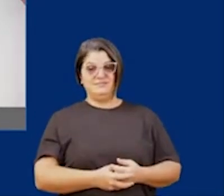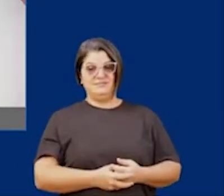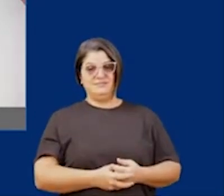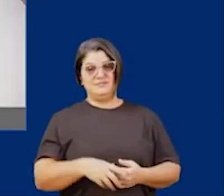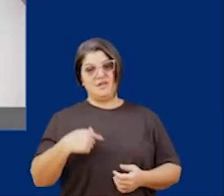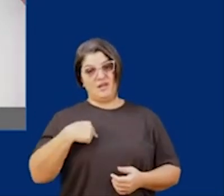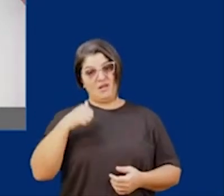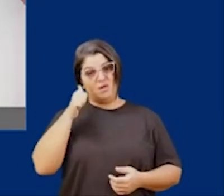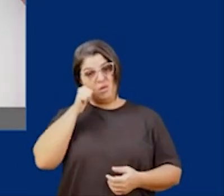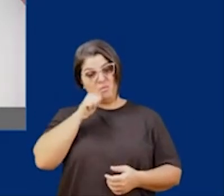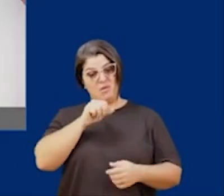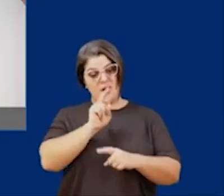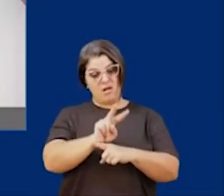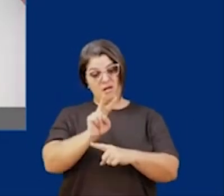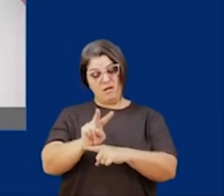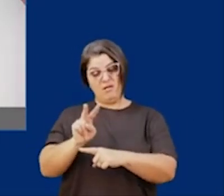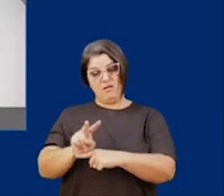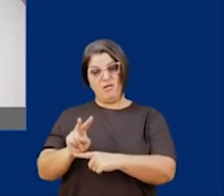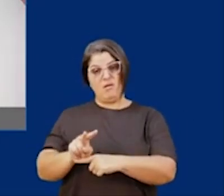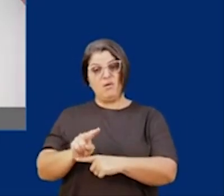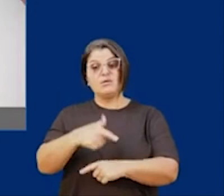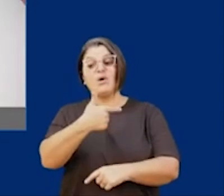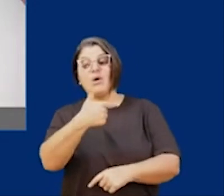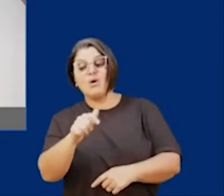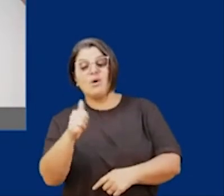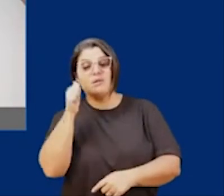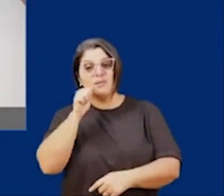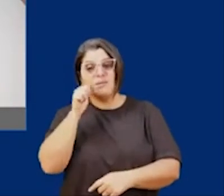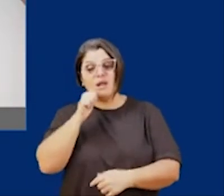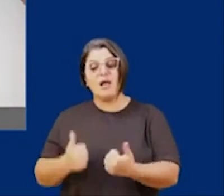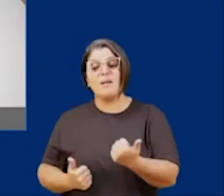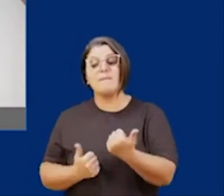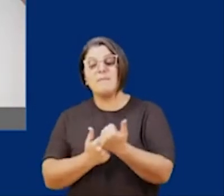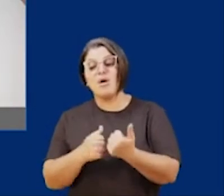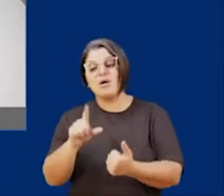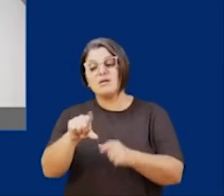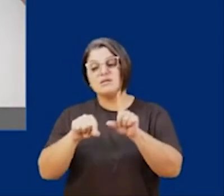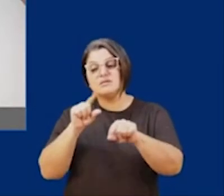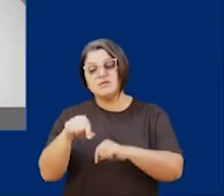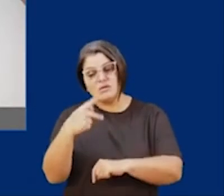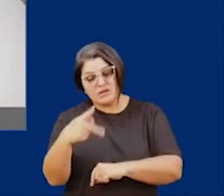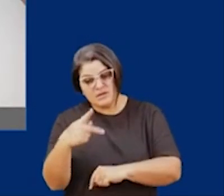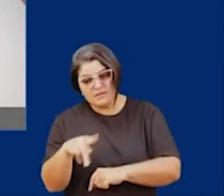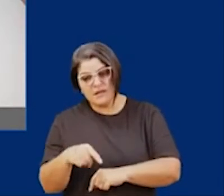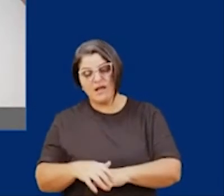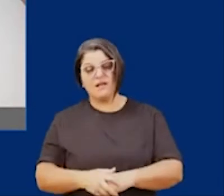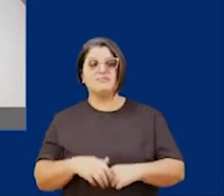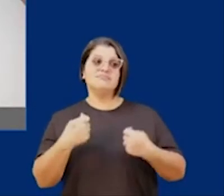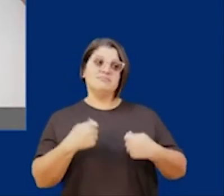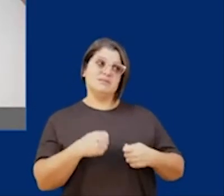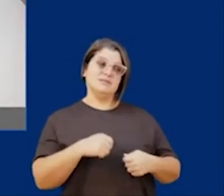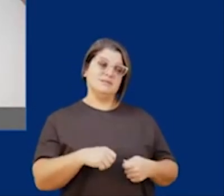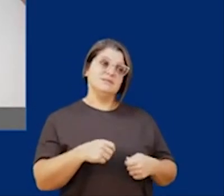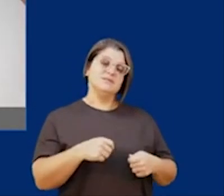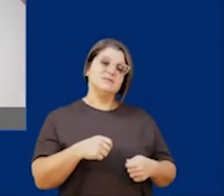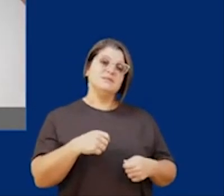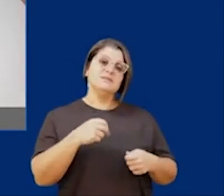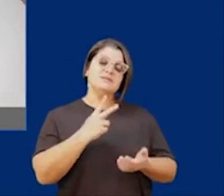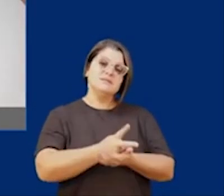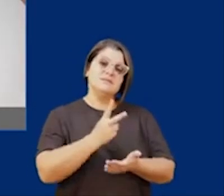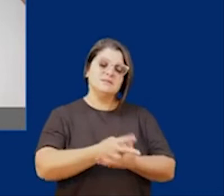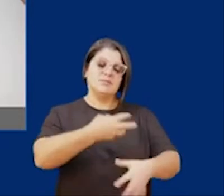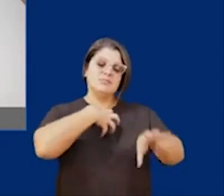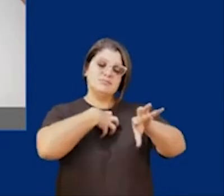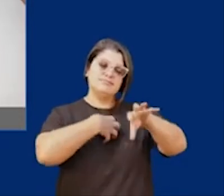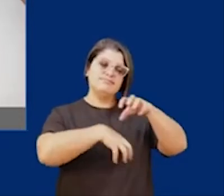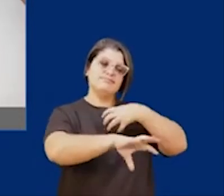de mulheres e apoia suas escolhas, né, que a gente sempre precisa ter uma escuta limpa, empática,